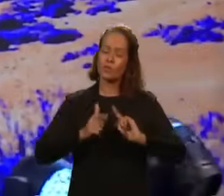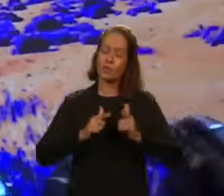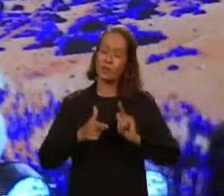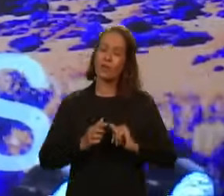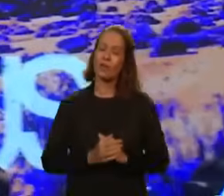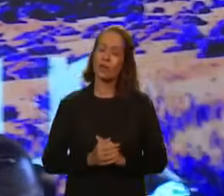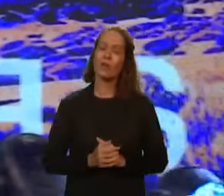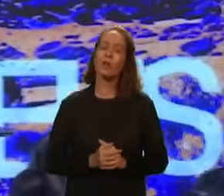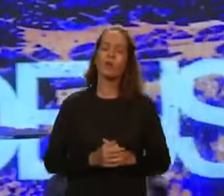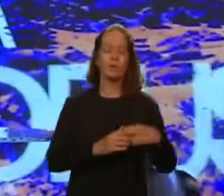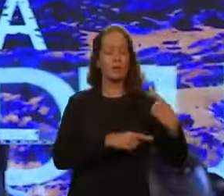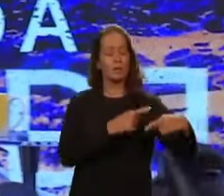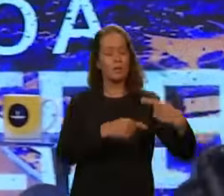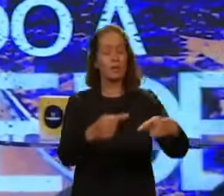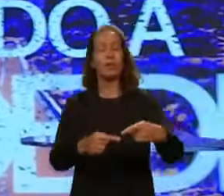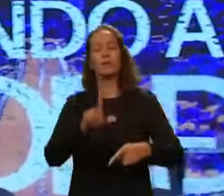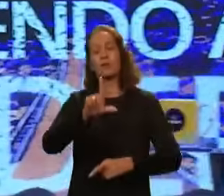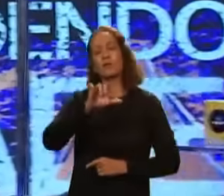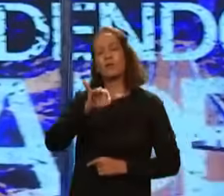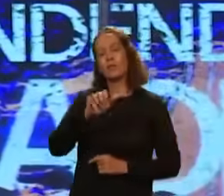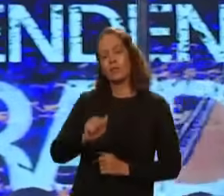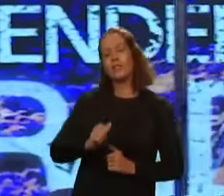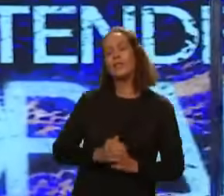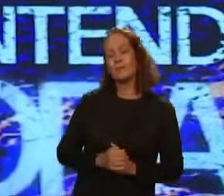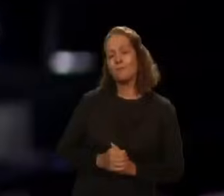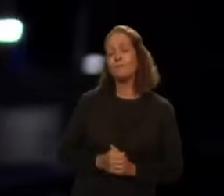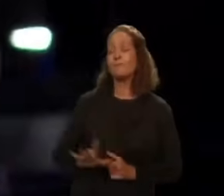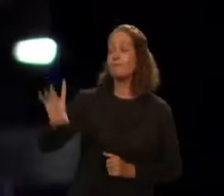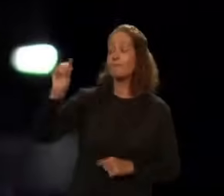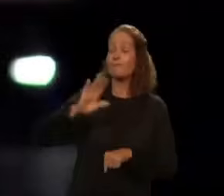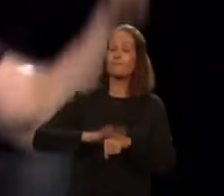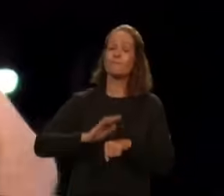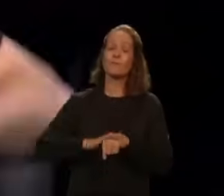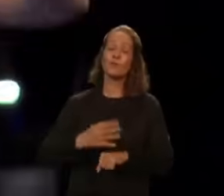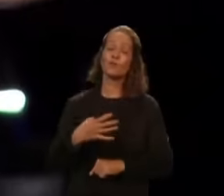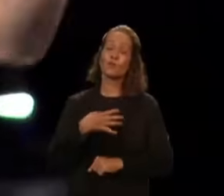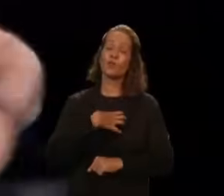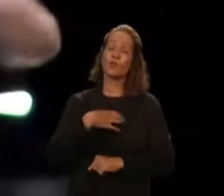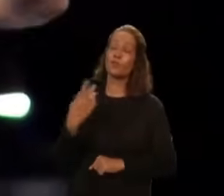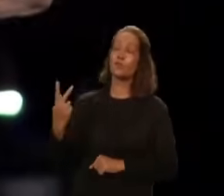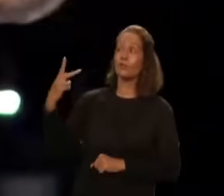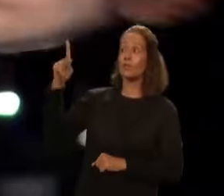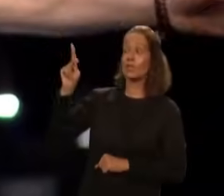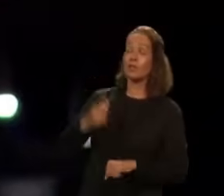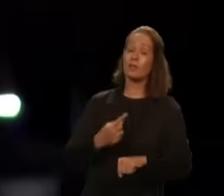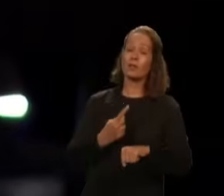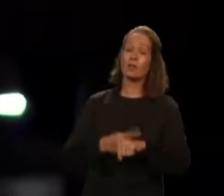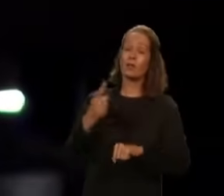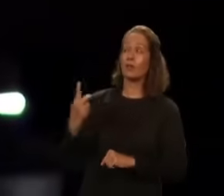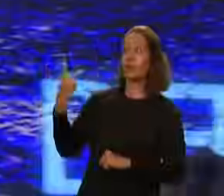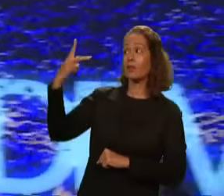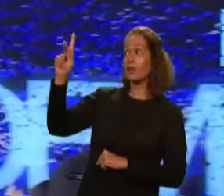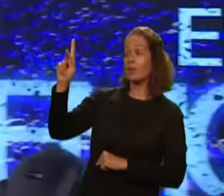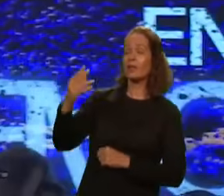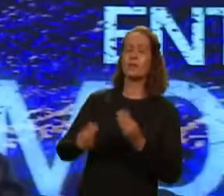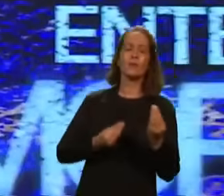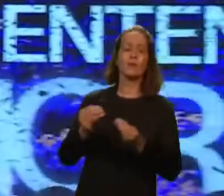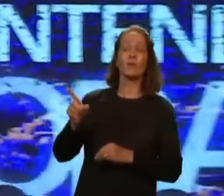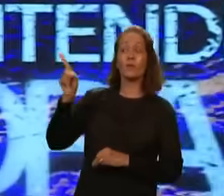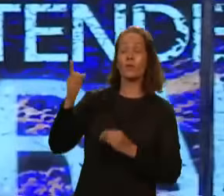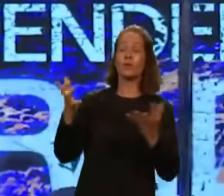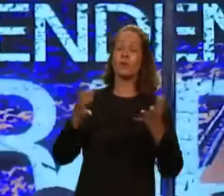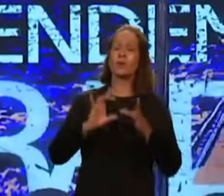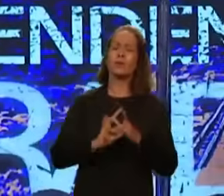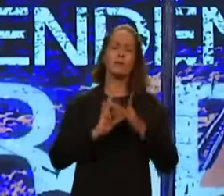Deus faz do jeito dele, no tempo dele, na hora dele, do modo dele, e não vai pedir licença para nenhum de nós e não